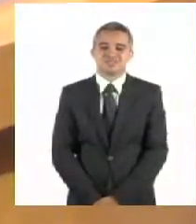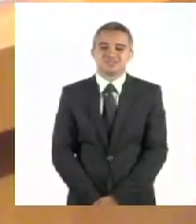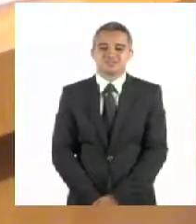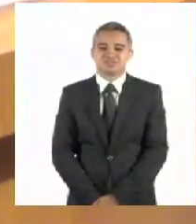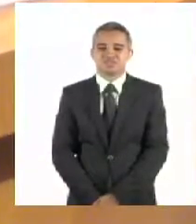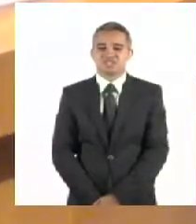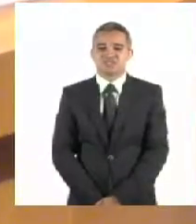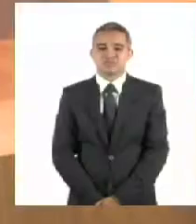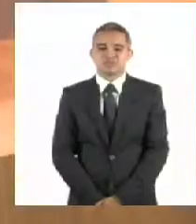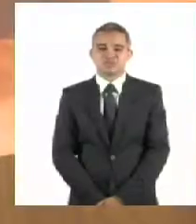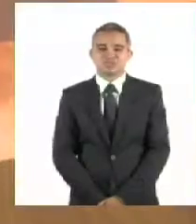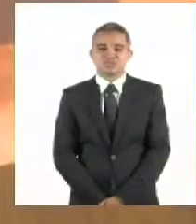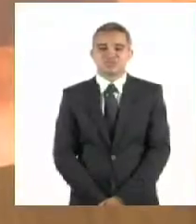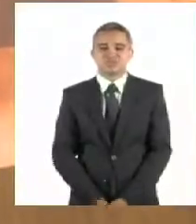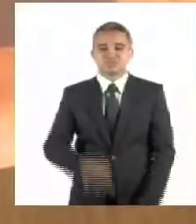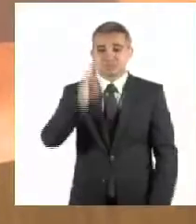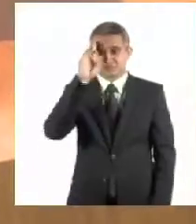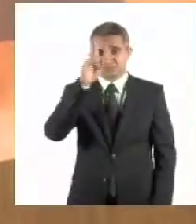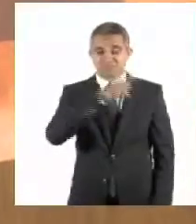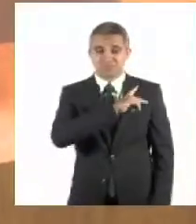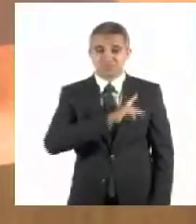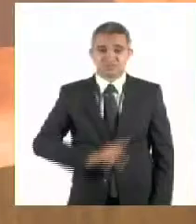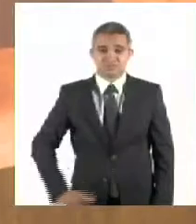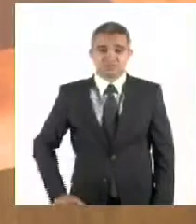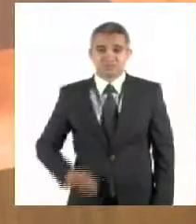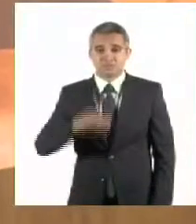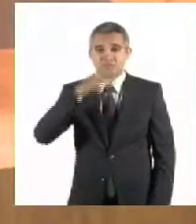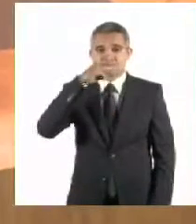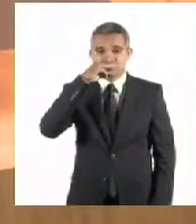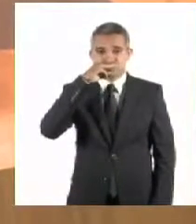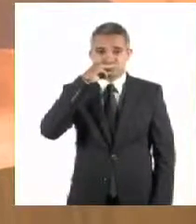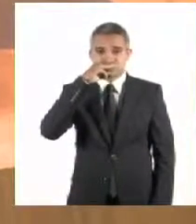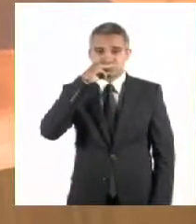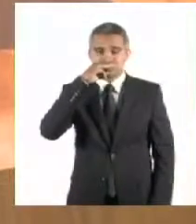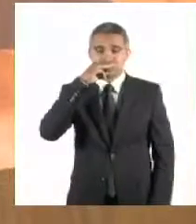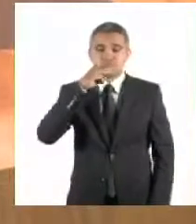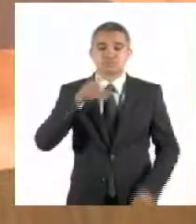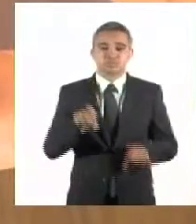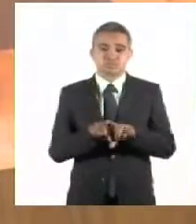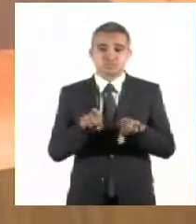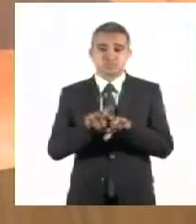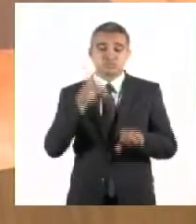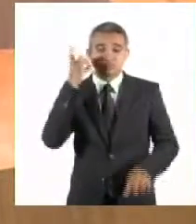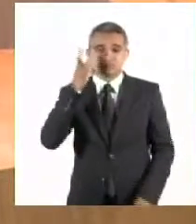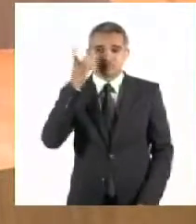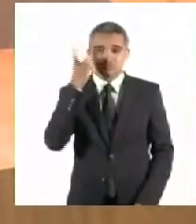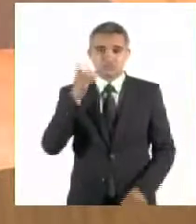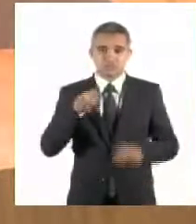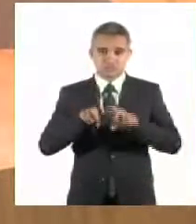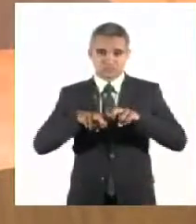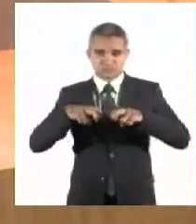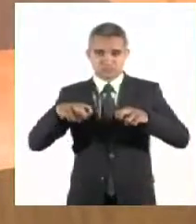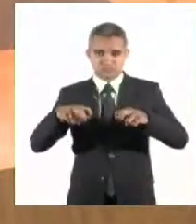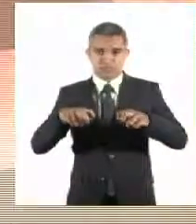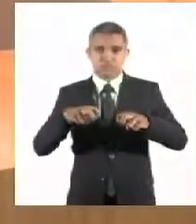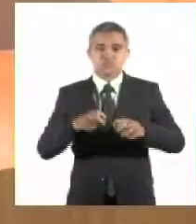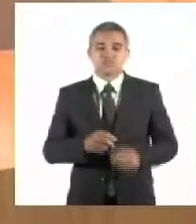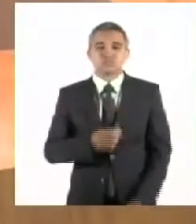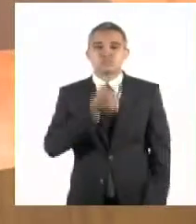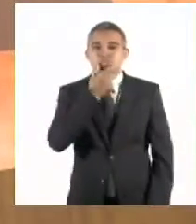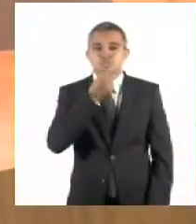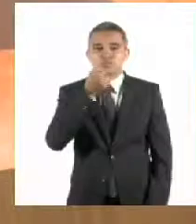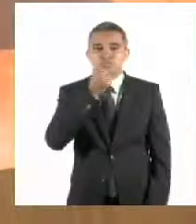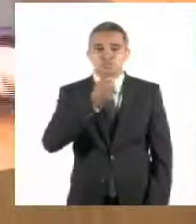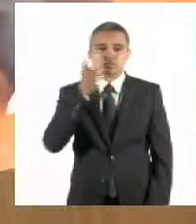Senhor presidente Humberto Coutinho, demais deputados, membros da mesa, senhores